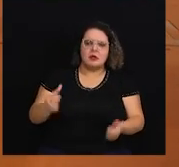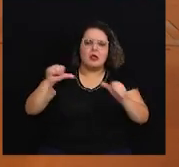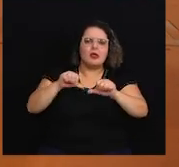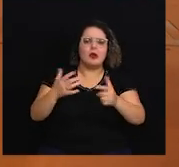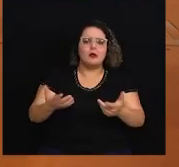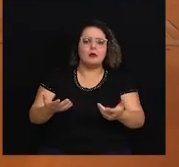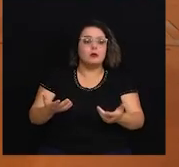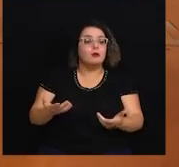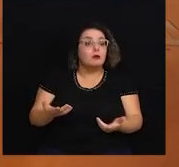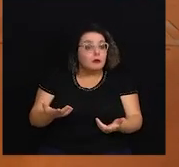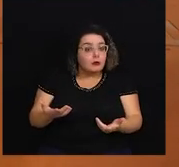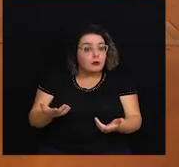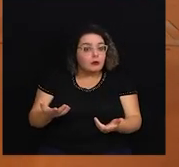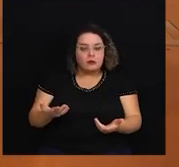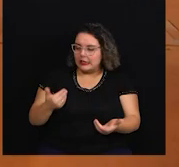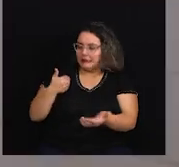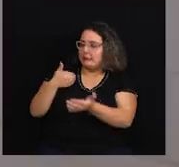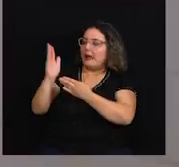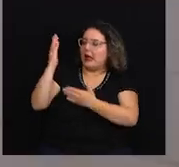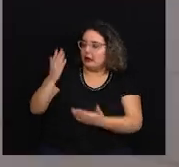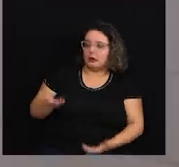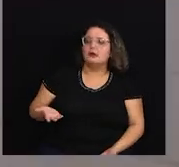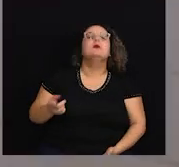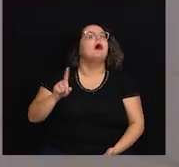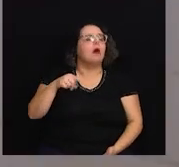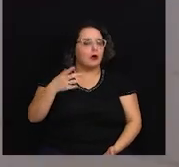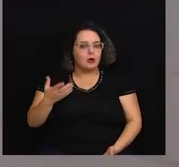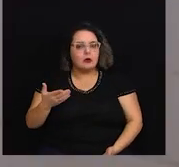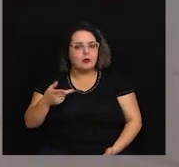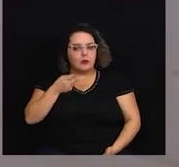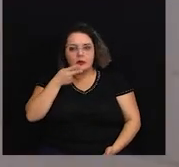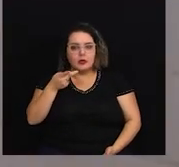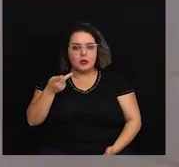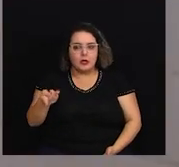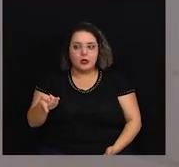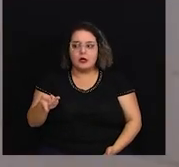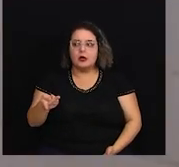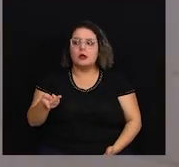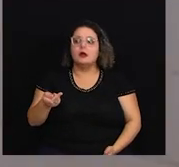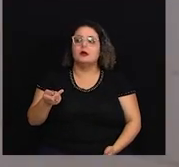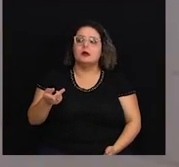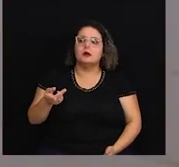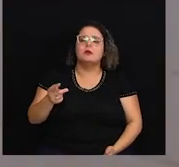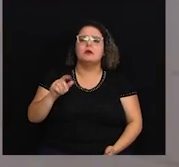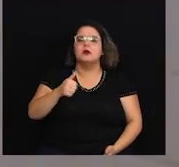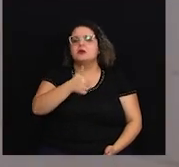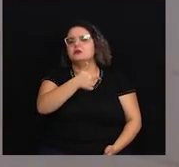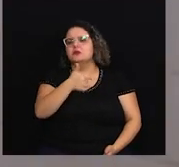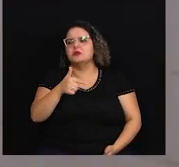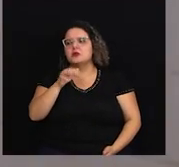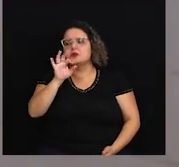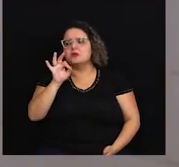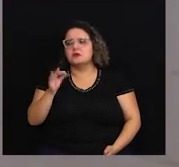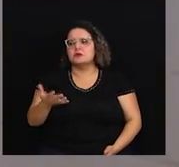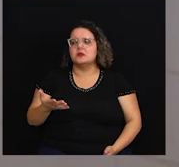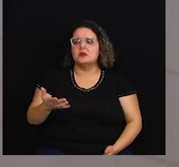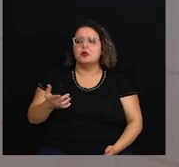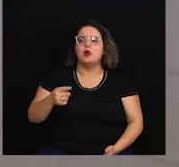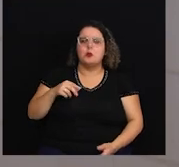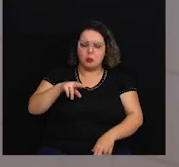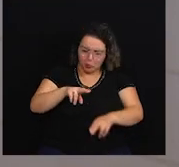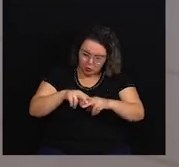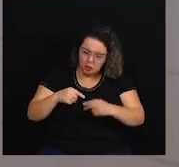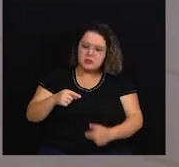ruim lhe na lata e a melhorar que você tá realmente com doze por cento de Londrina você tá